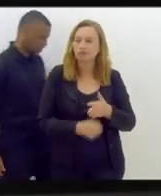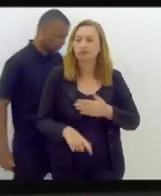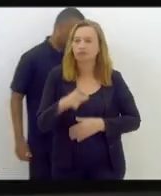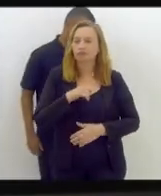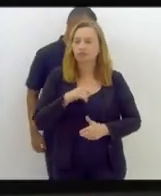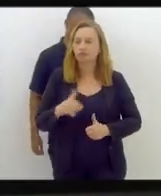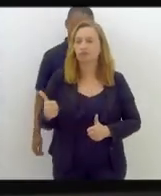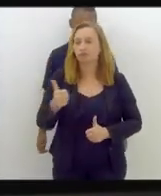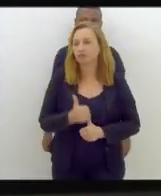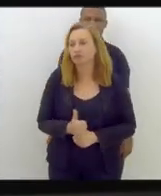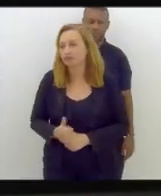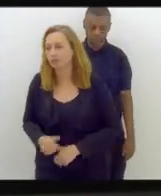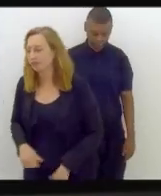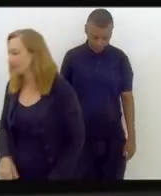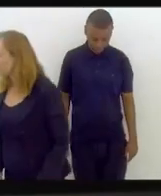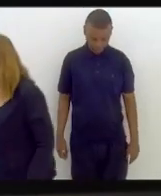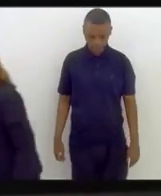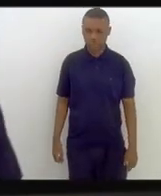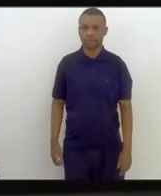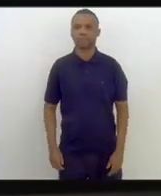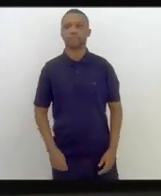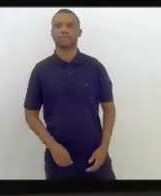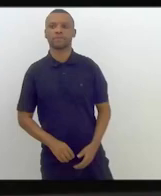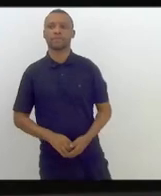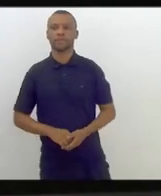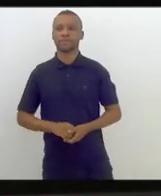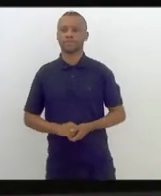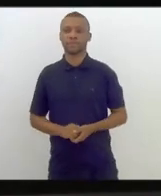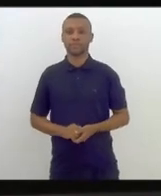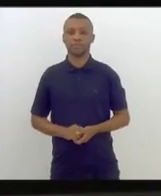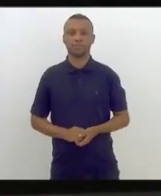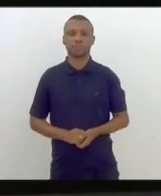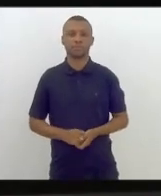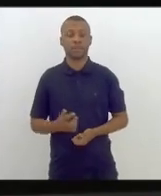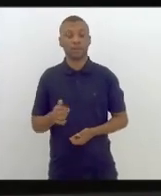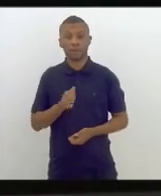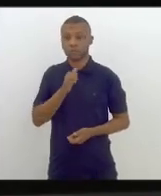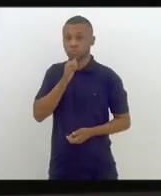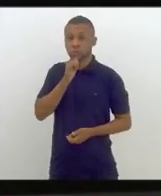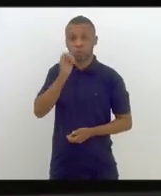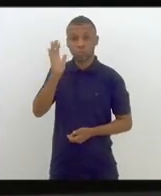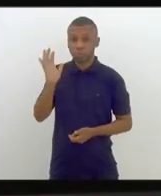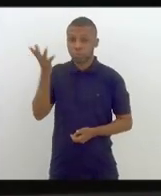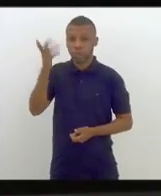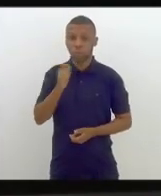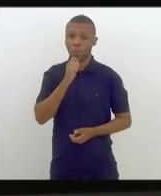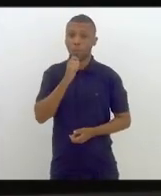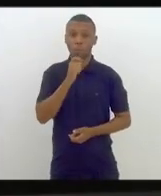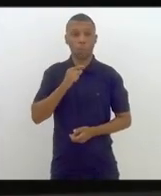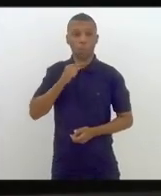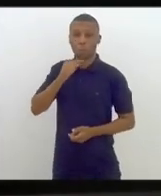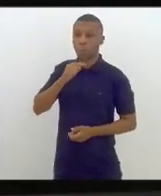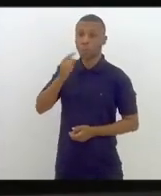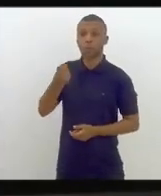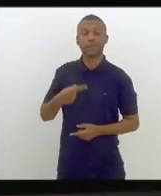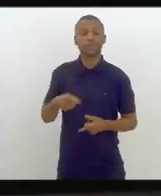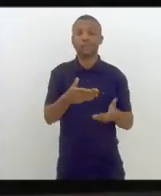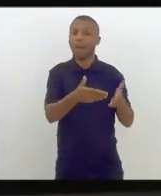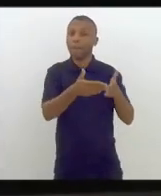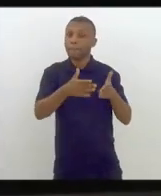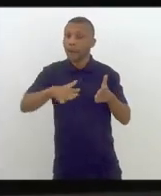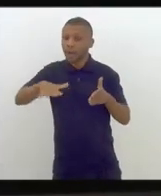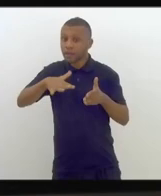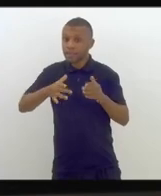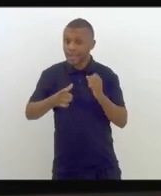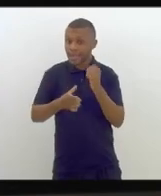o horário integral do Expresso Santa Cruz. Mas, infelizmente, isso não aconteceu. Sem contar que a parte da segurança só chega até